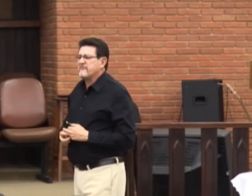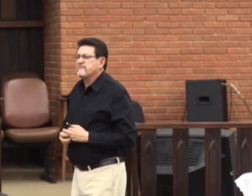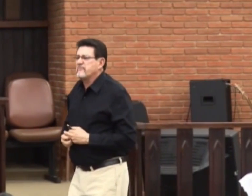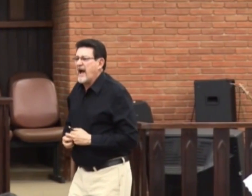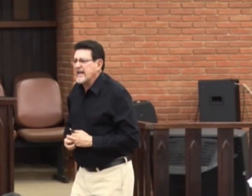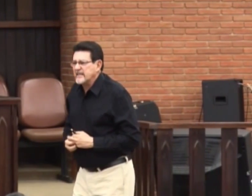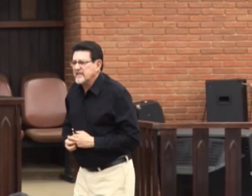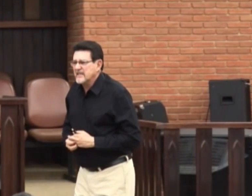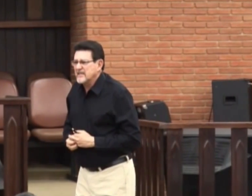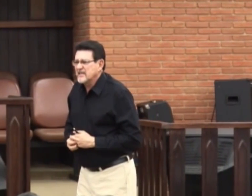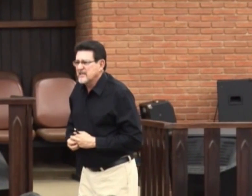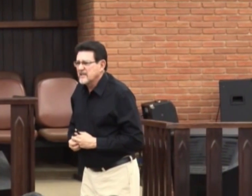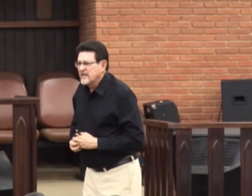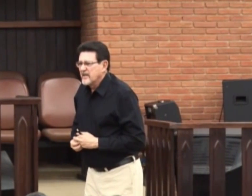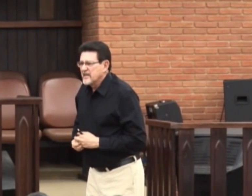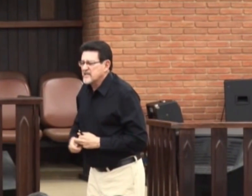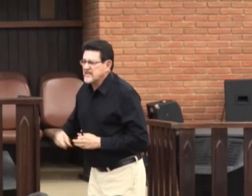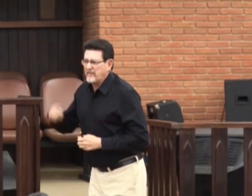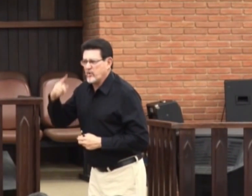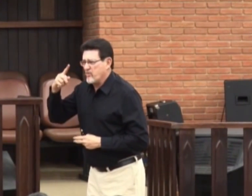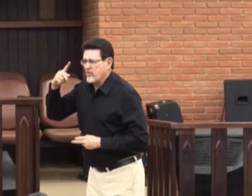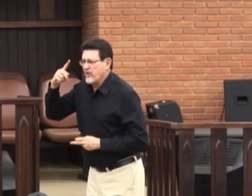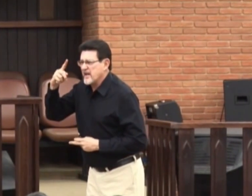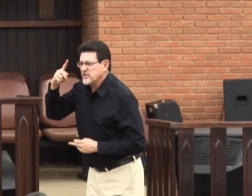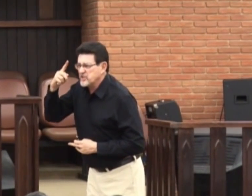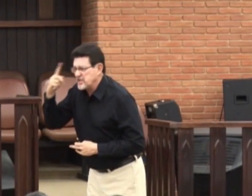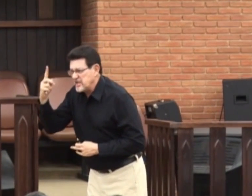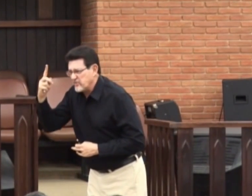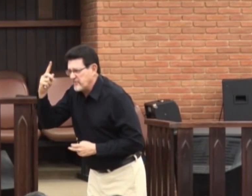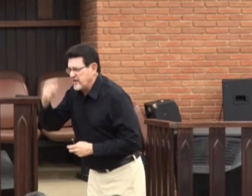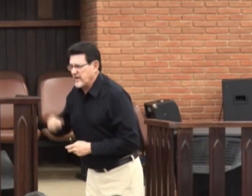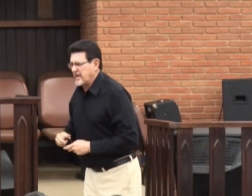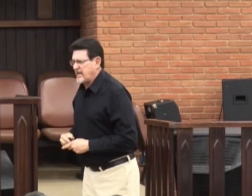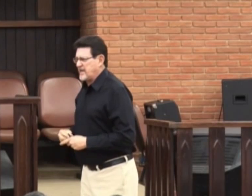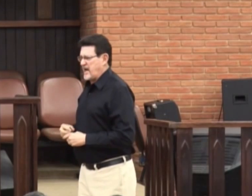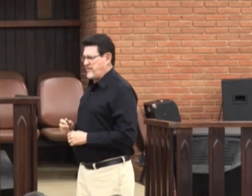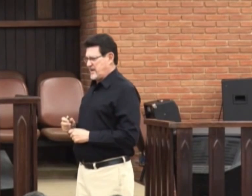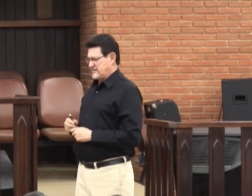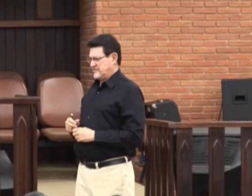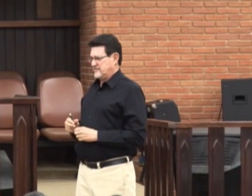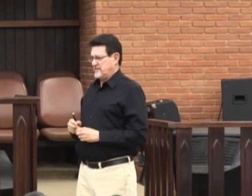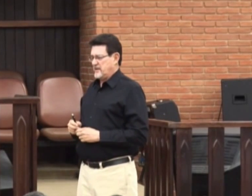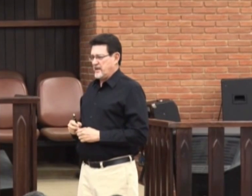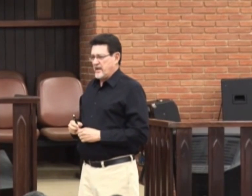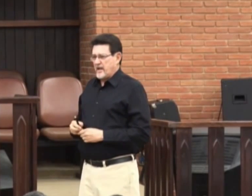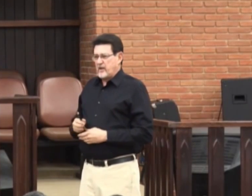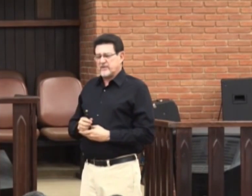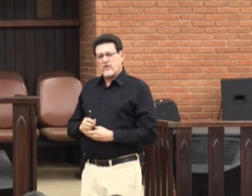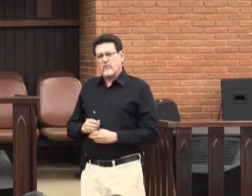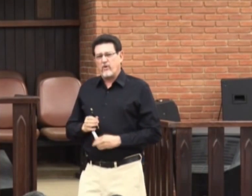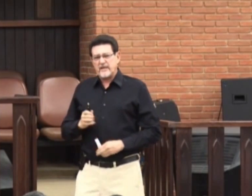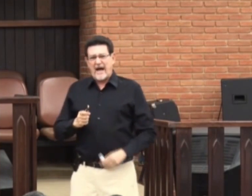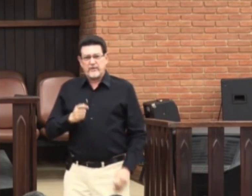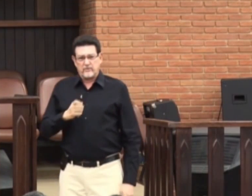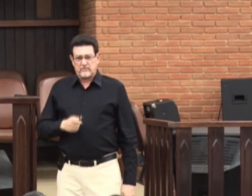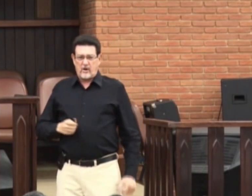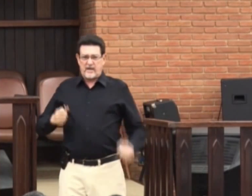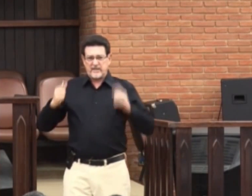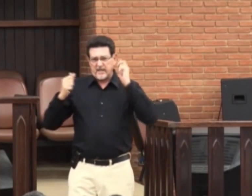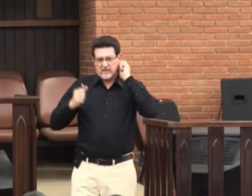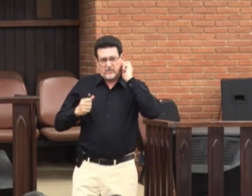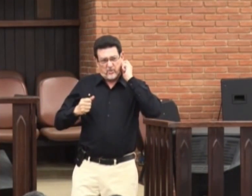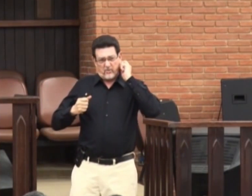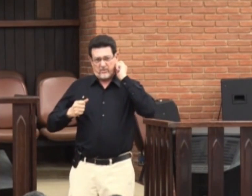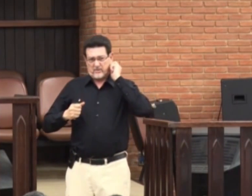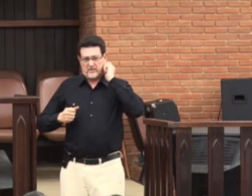E ele é pai, que sabe como corrigir o filho a quem ele ama. Eu tenho olhado,